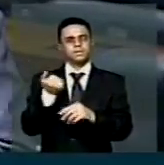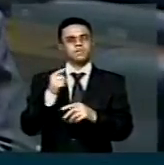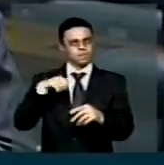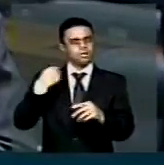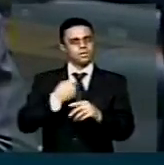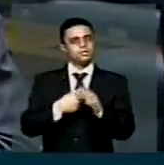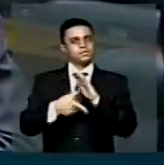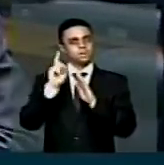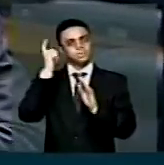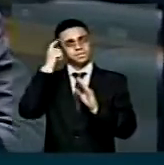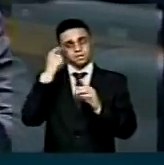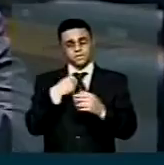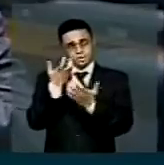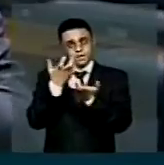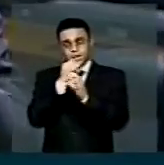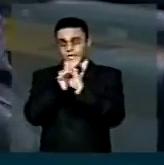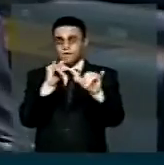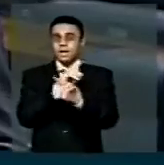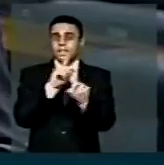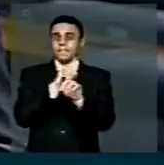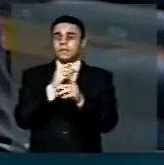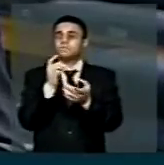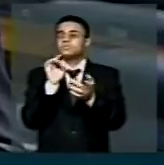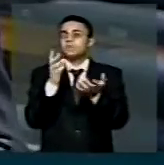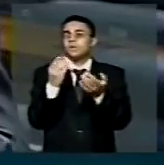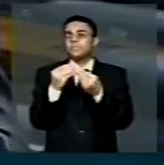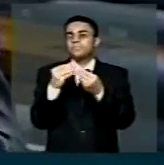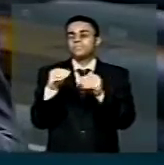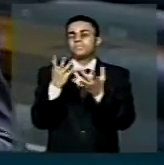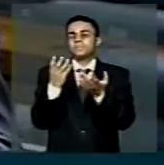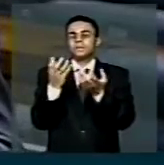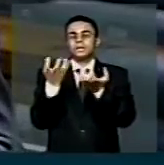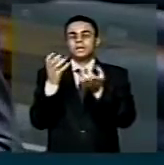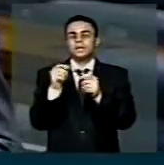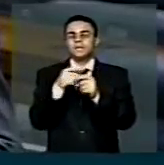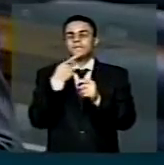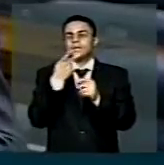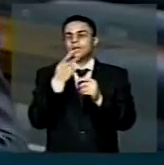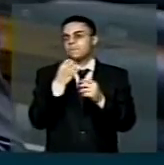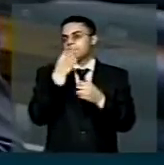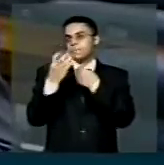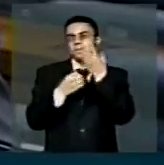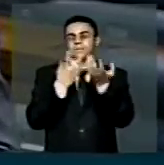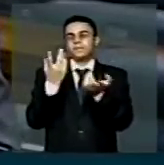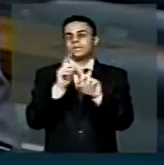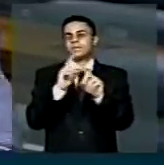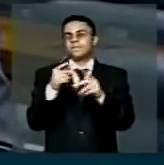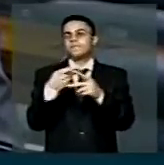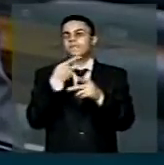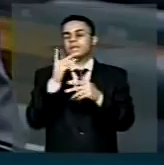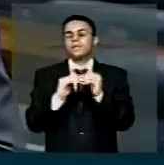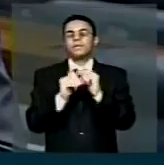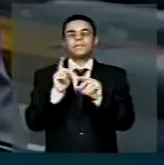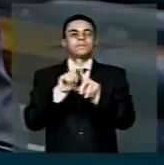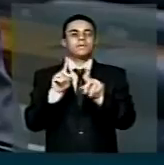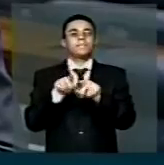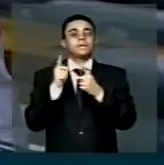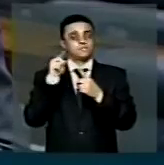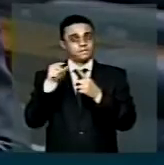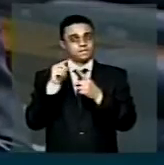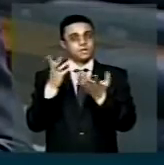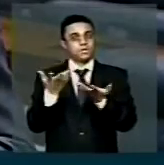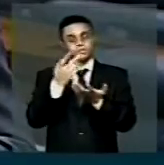sem nenhuma pretensão de jogar confete de forma nenhuma. O senhor hoje é reconhecido como um parlamentar